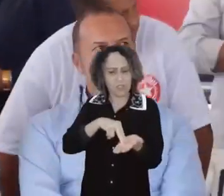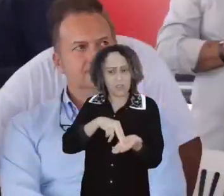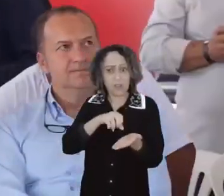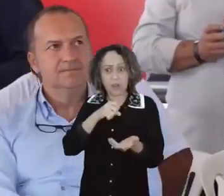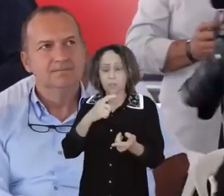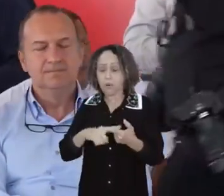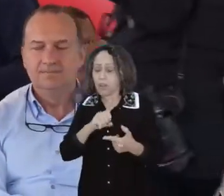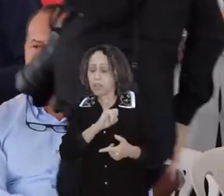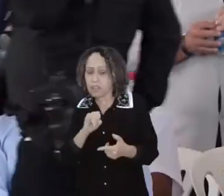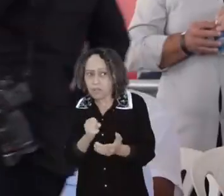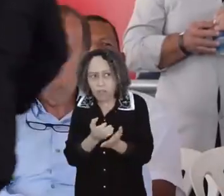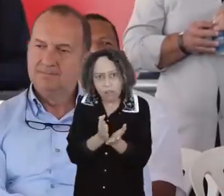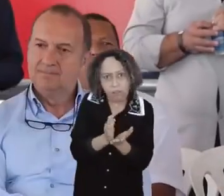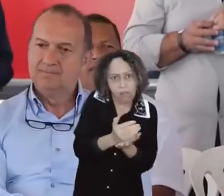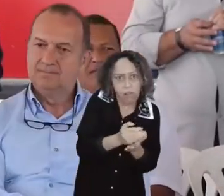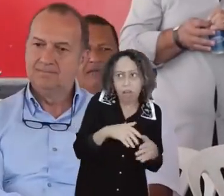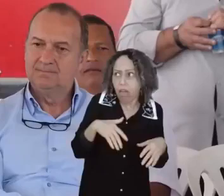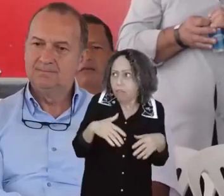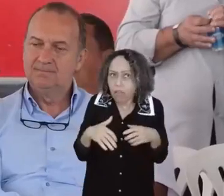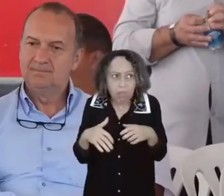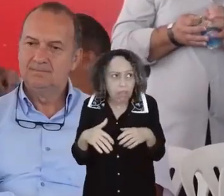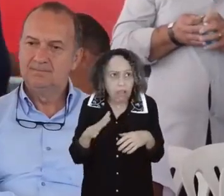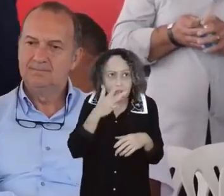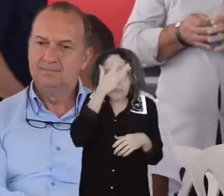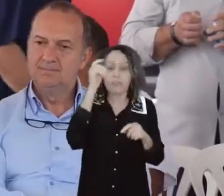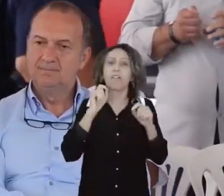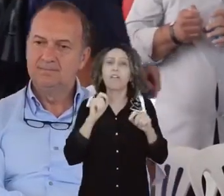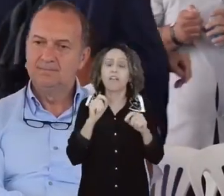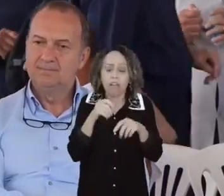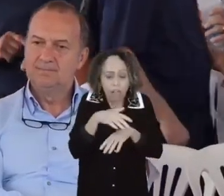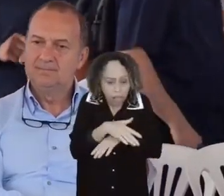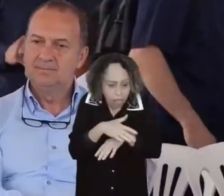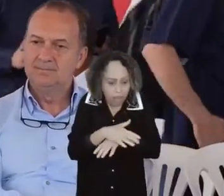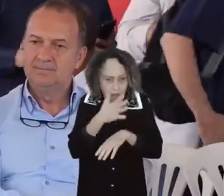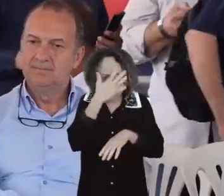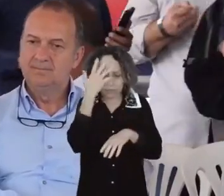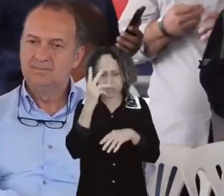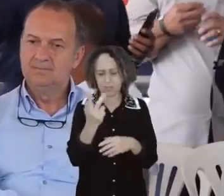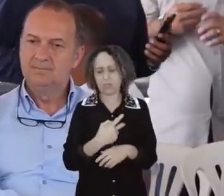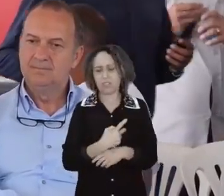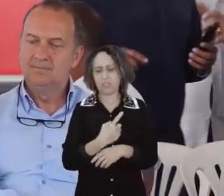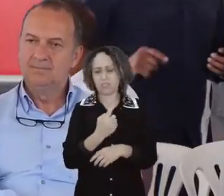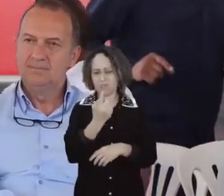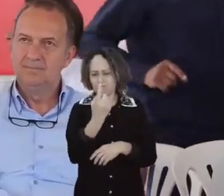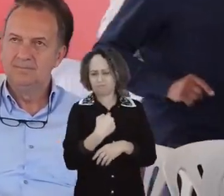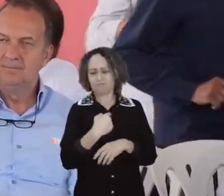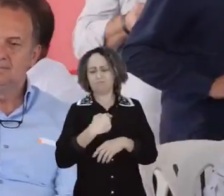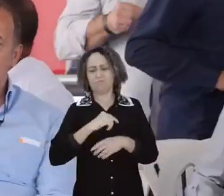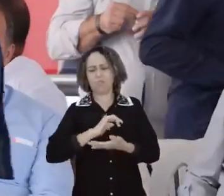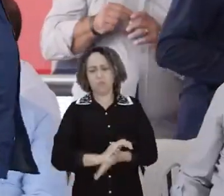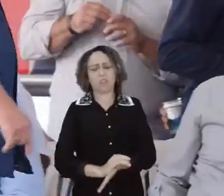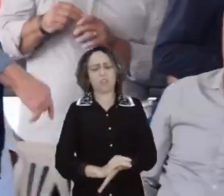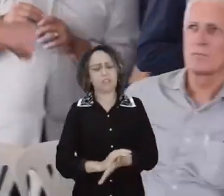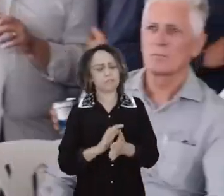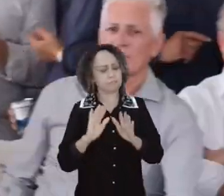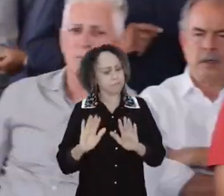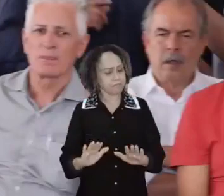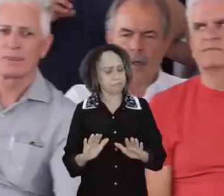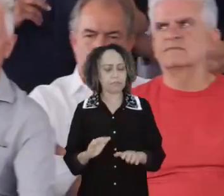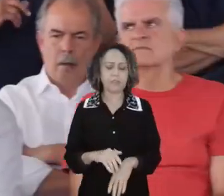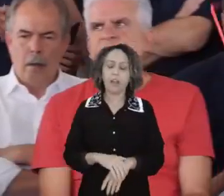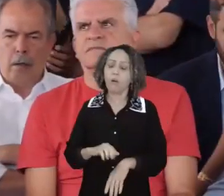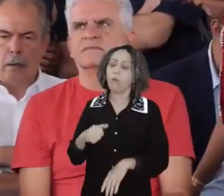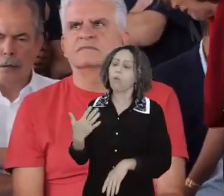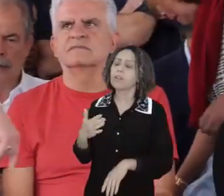eu aprendi a fazer as coisas. Quando eu era presidente, que eu tinha alguma dificuldade, Marília, você sabe o que eu fazia